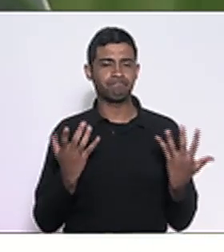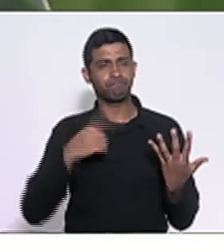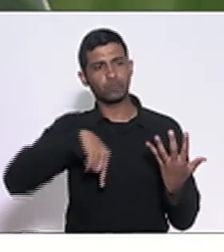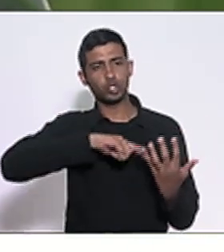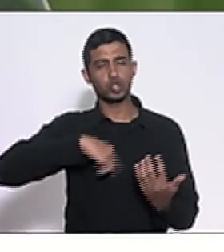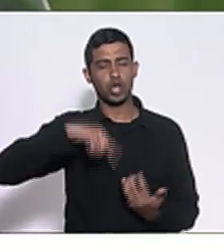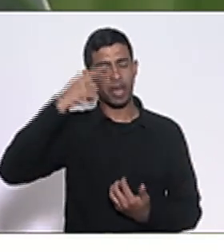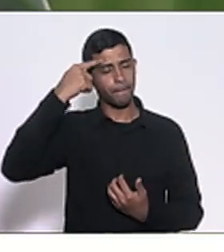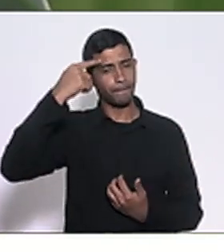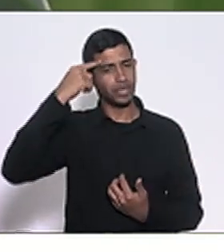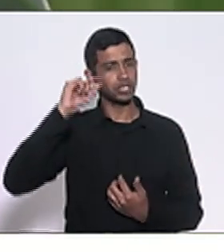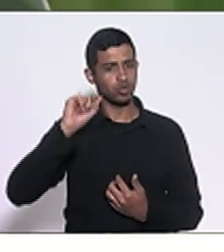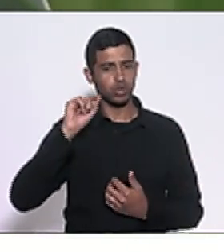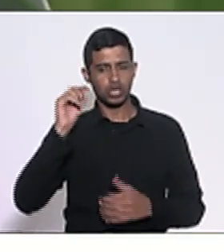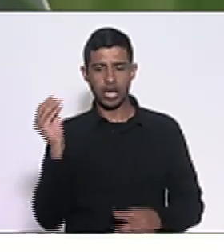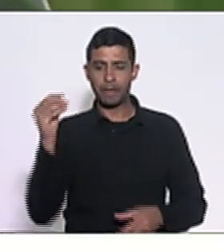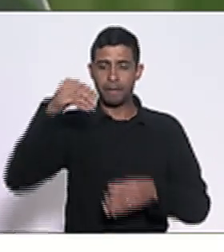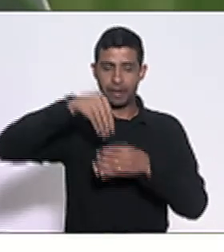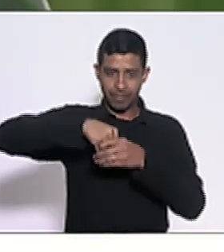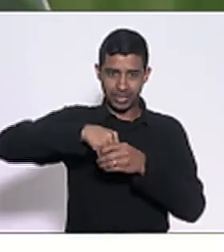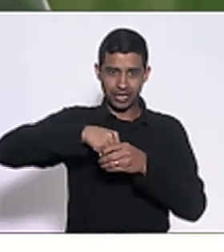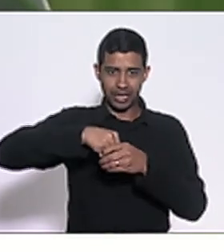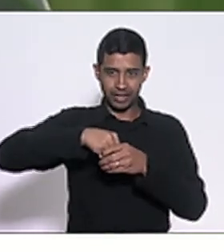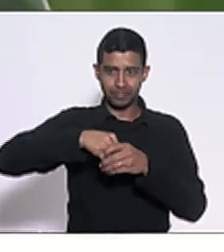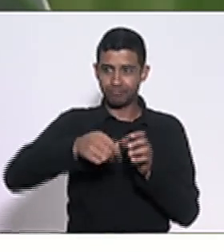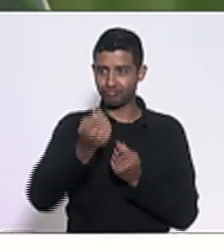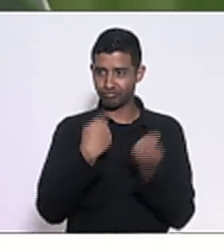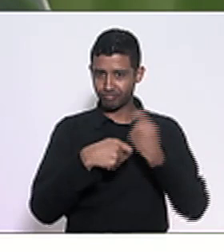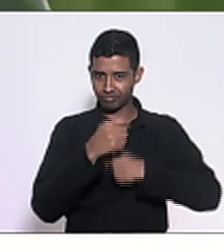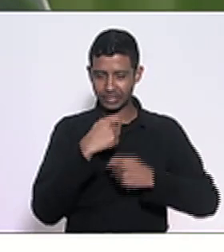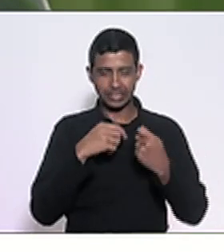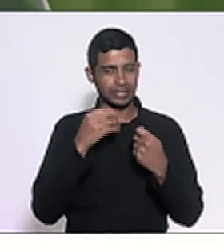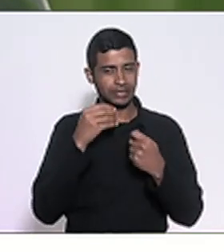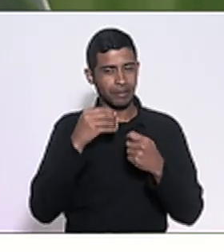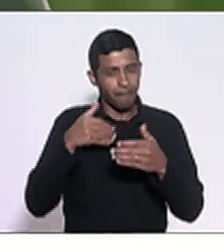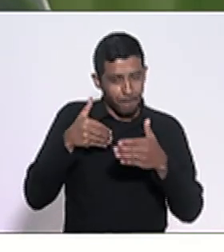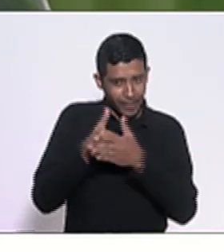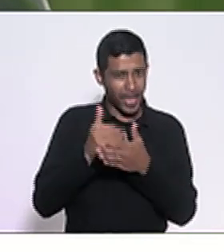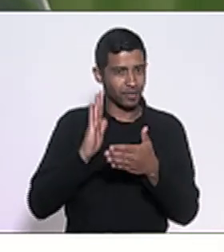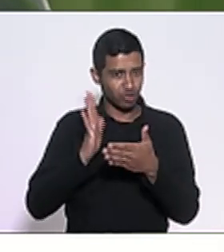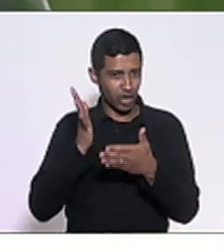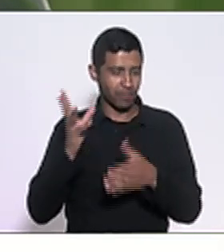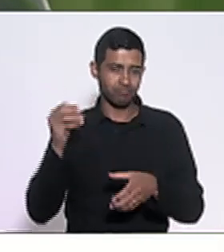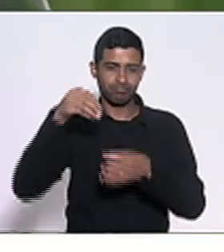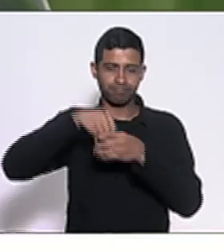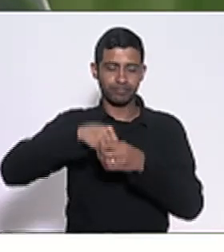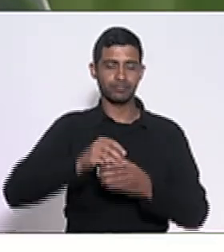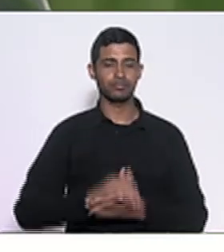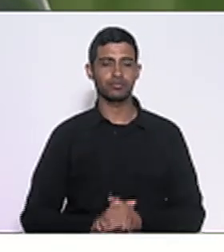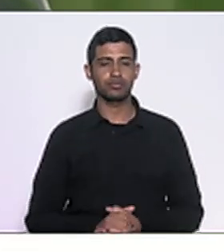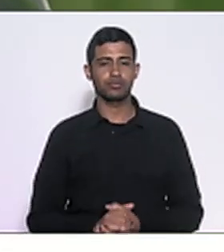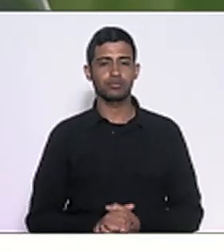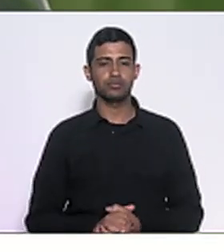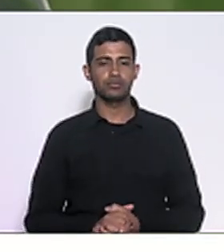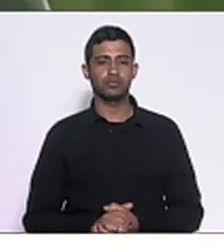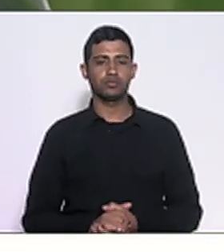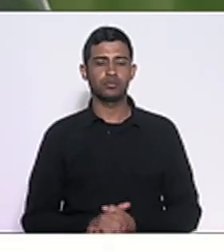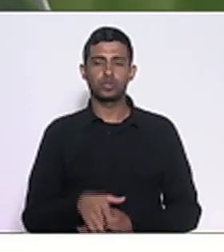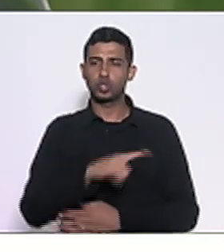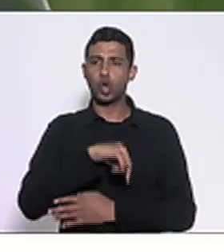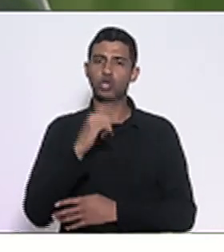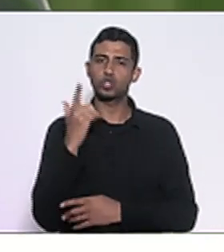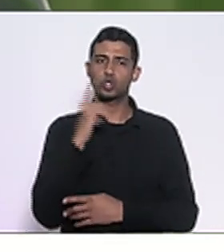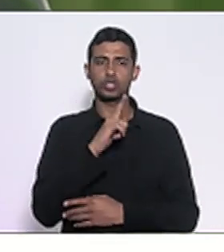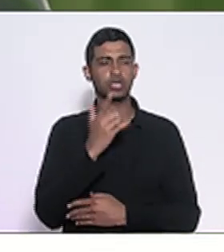a partir da implementação desse negócio, já está em fia de ser implementado, possamos ter essa